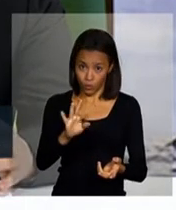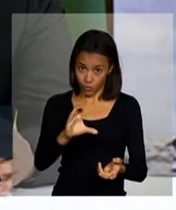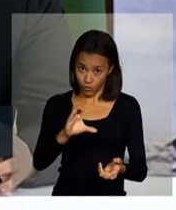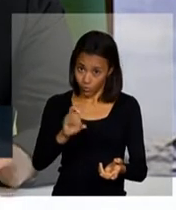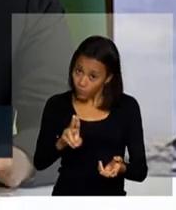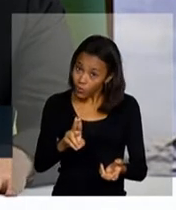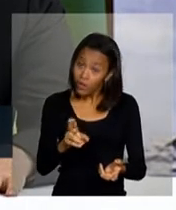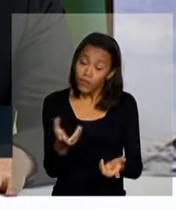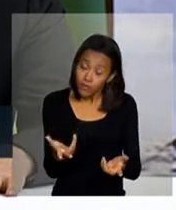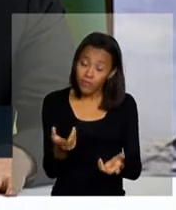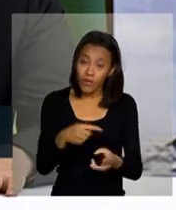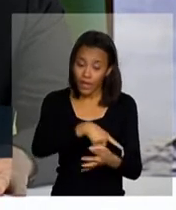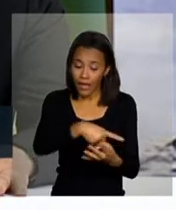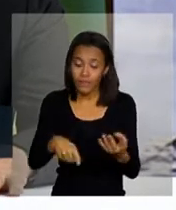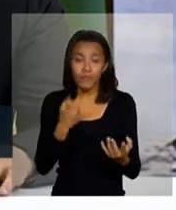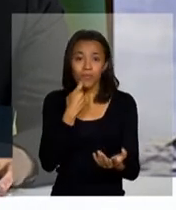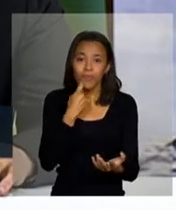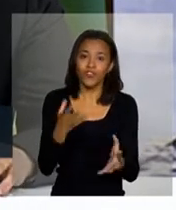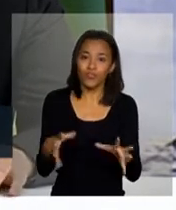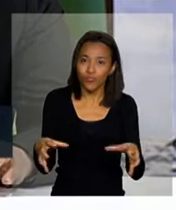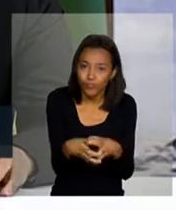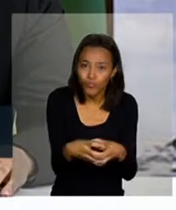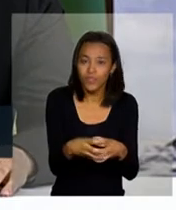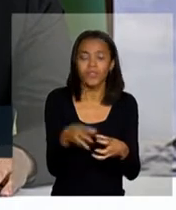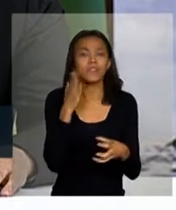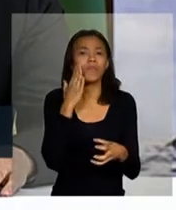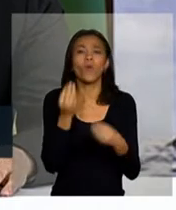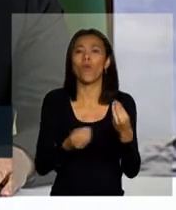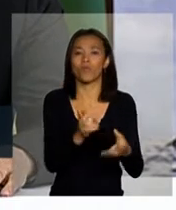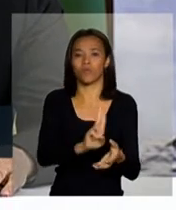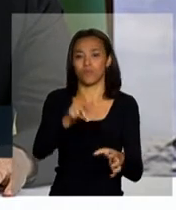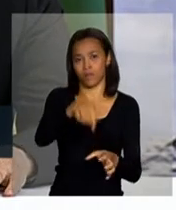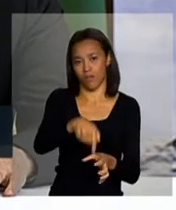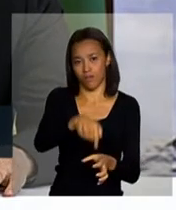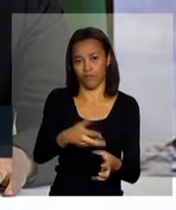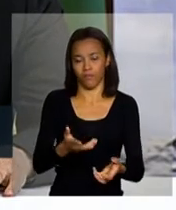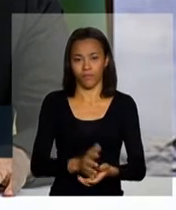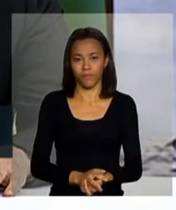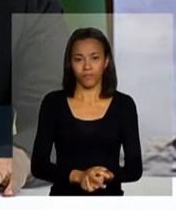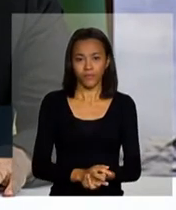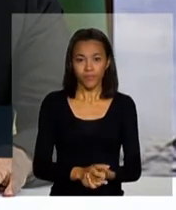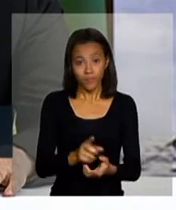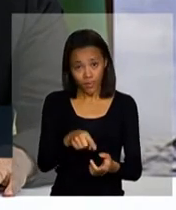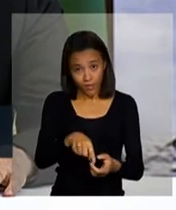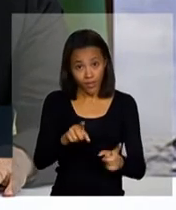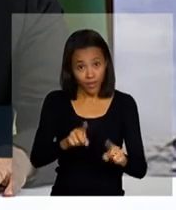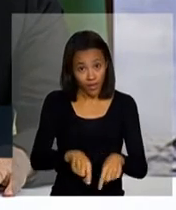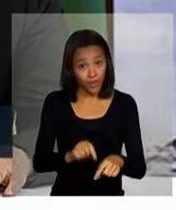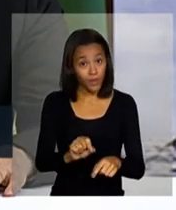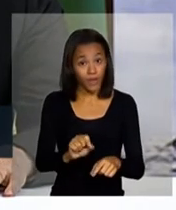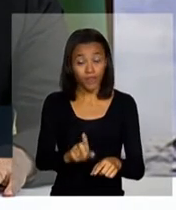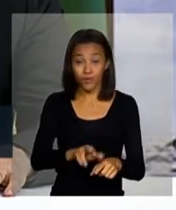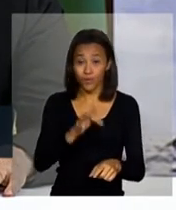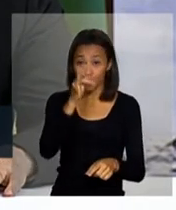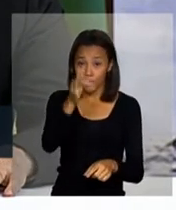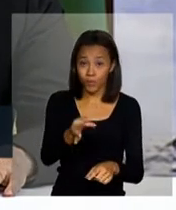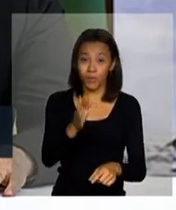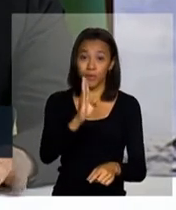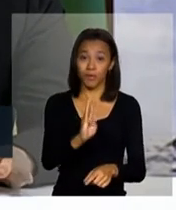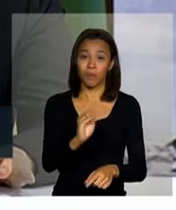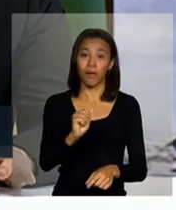Quem sabe no futuro é uma alternativa para o tão apreciado bacalhau.